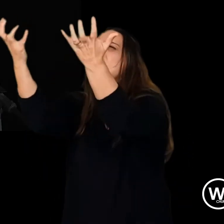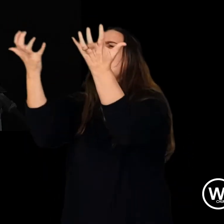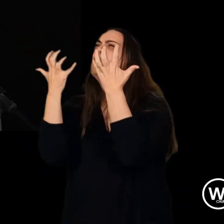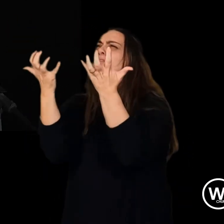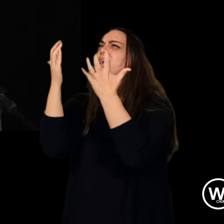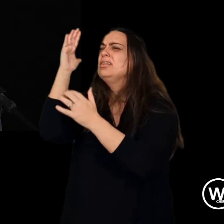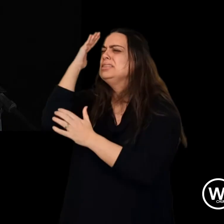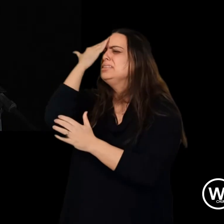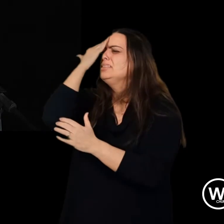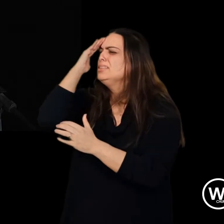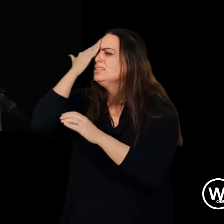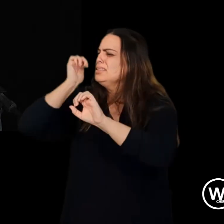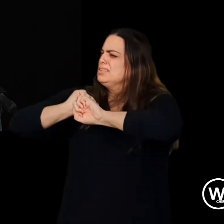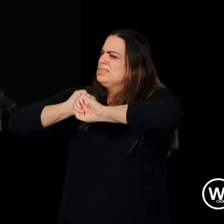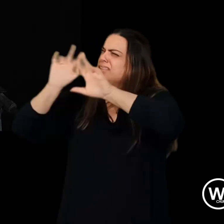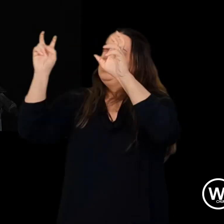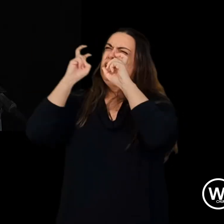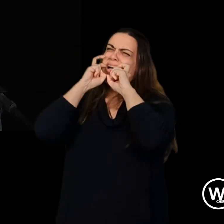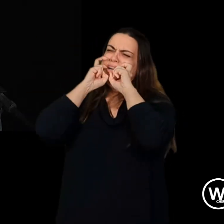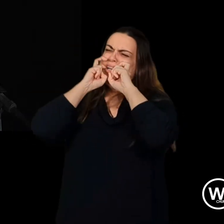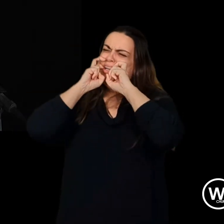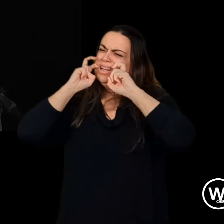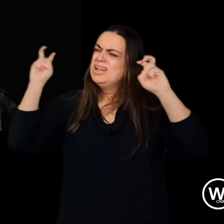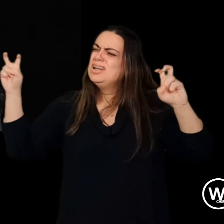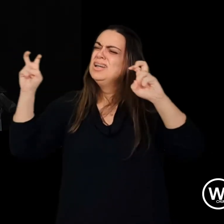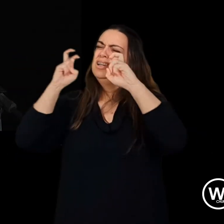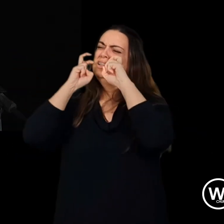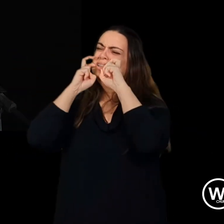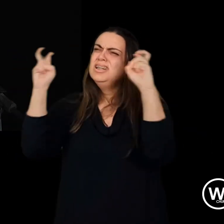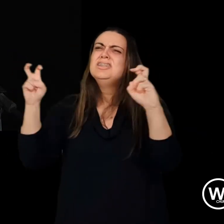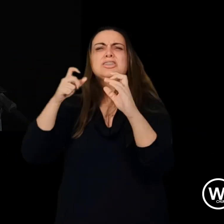por discernimento, gritar bem alto.